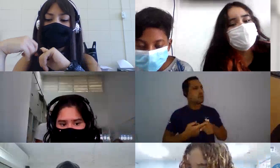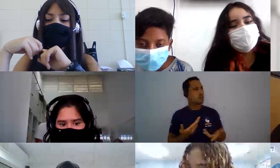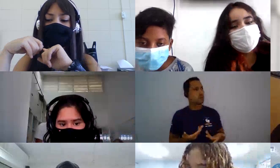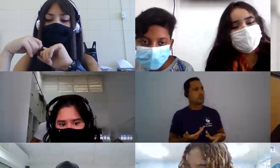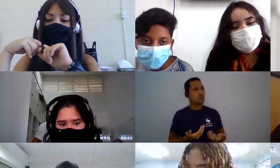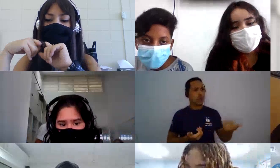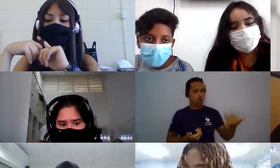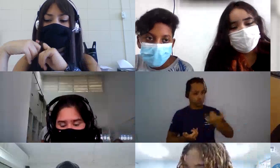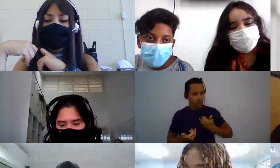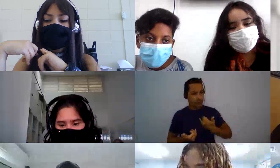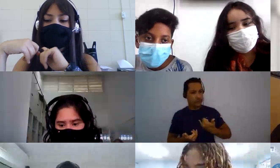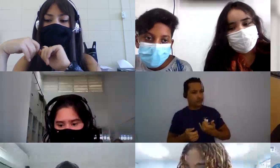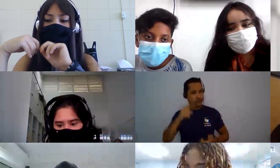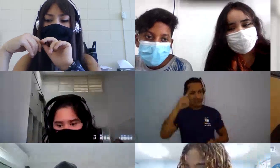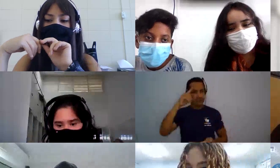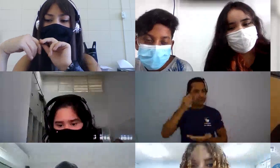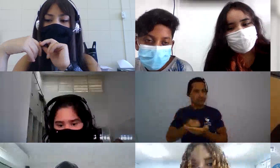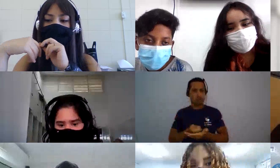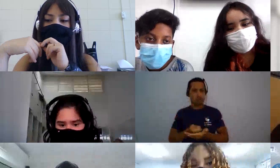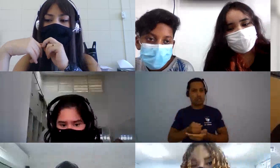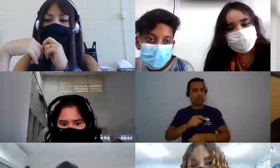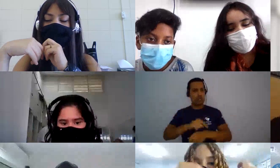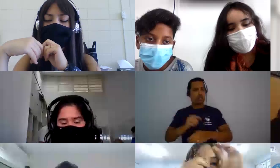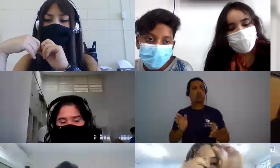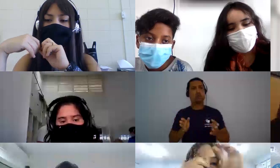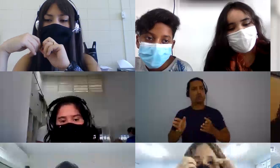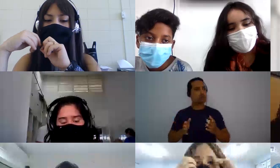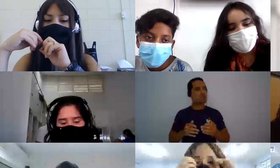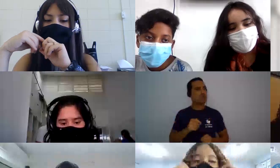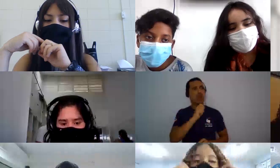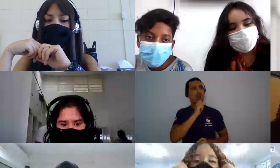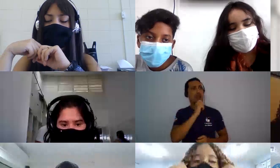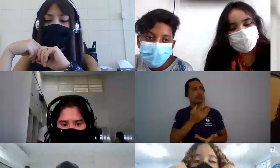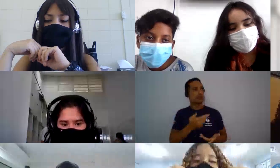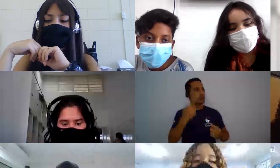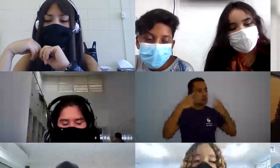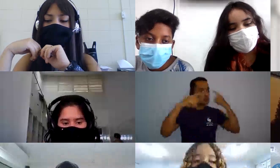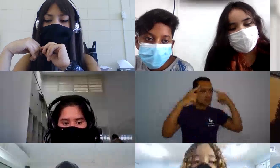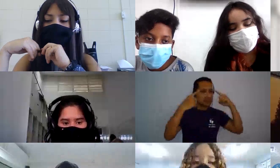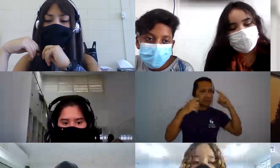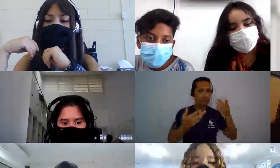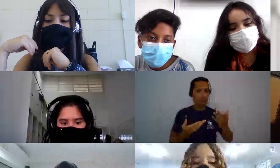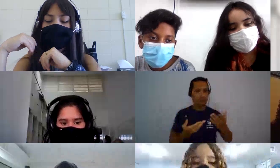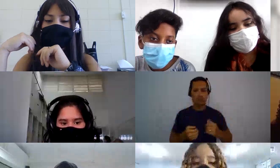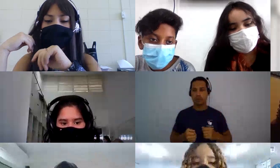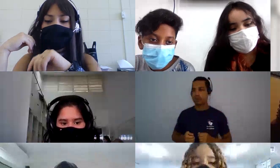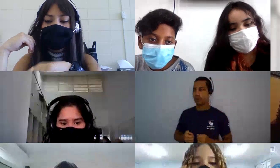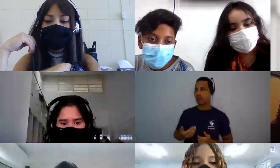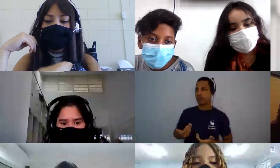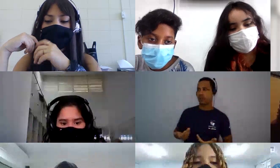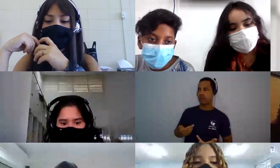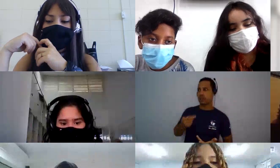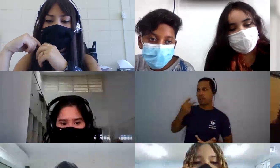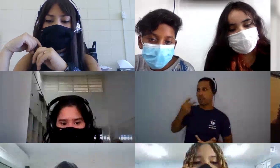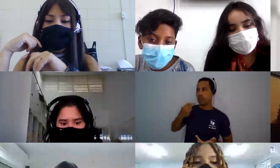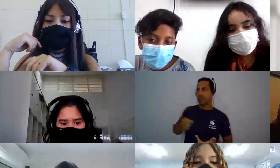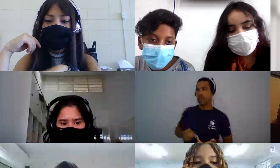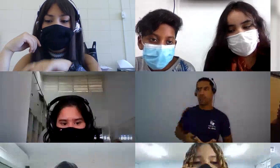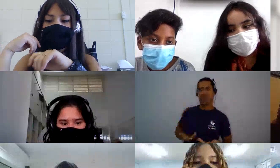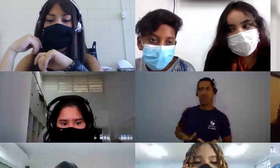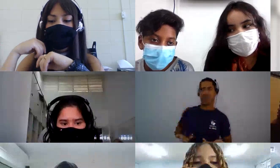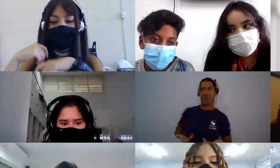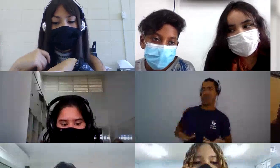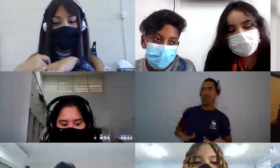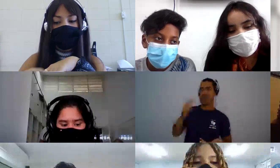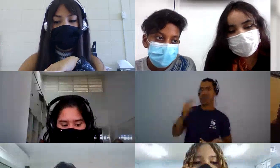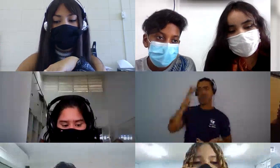mim que você não decidiu o teu momento ainda, que você ainda tem uma série de dúvidas. Ele falou assim, Benito, você não tem ideia